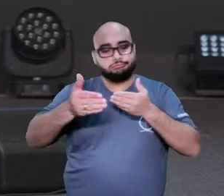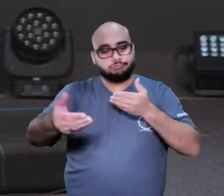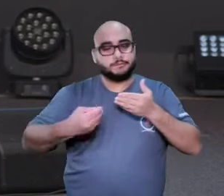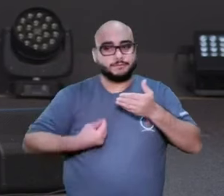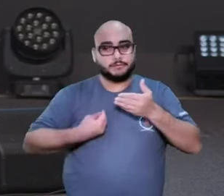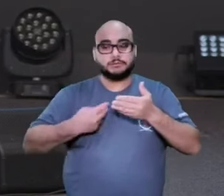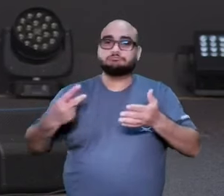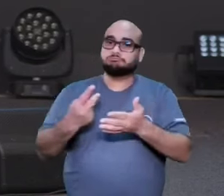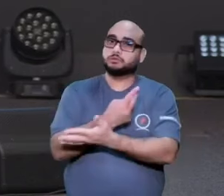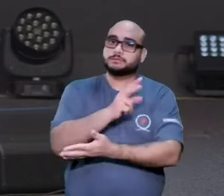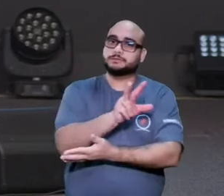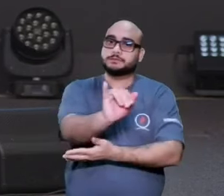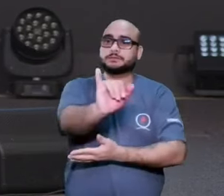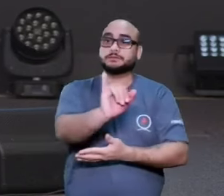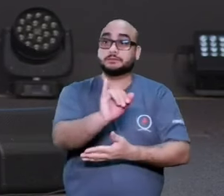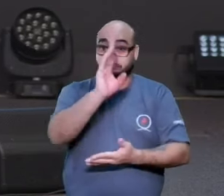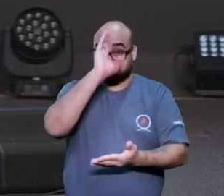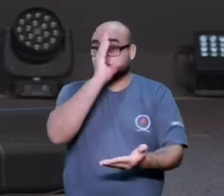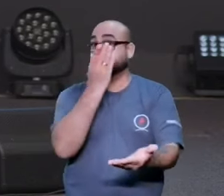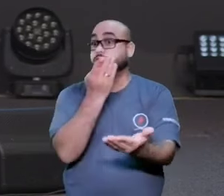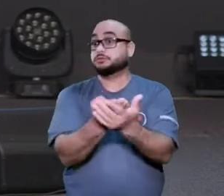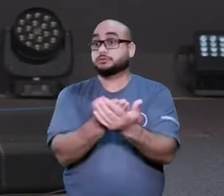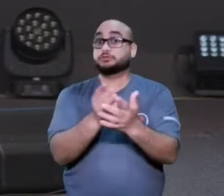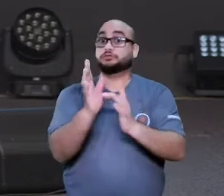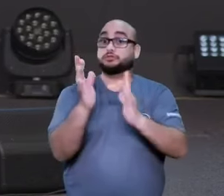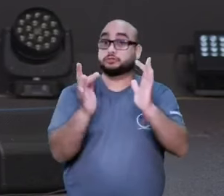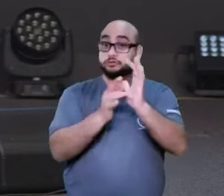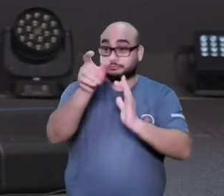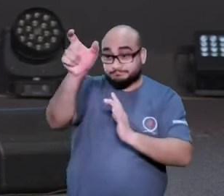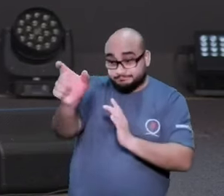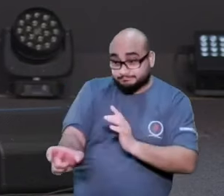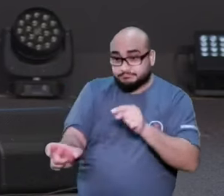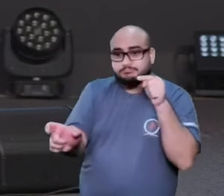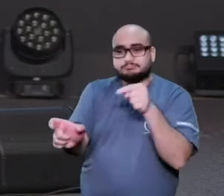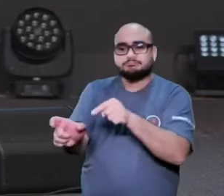acredite que Jesus está